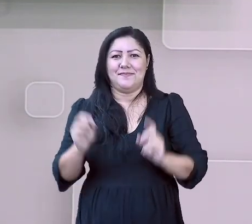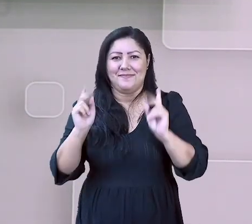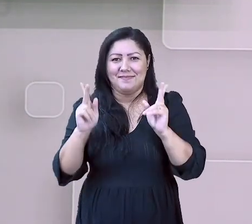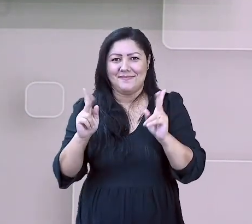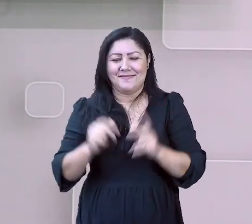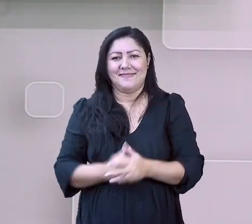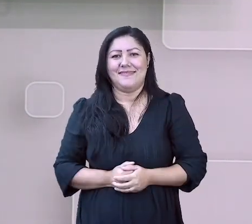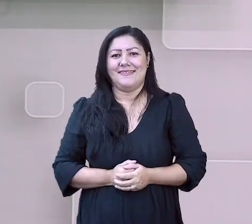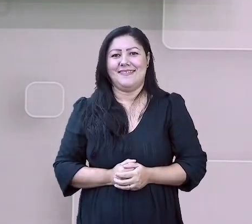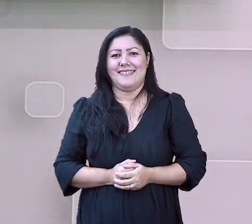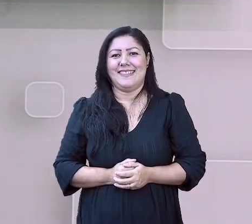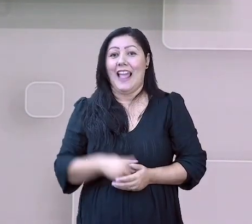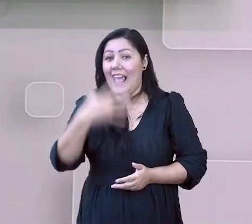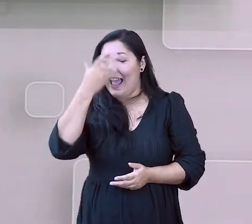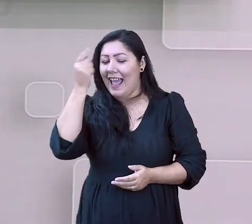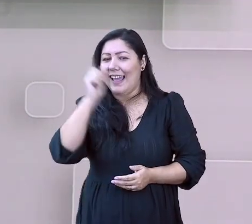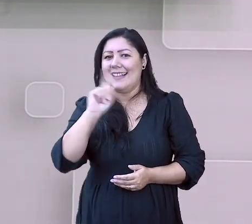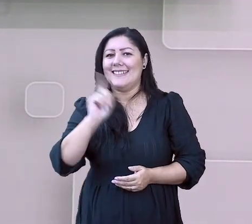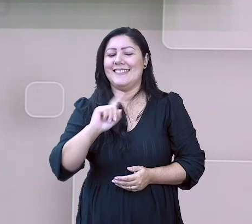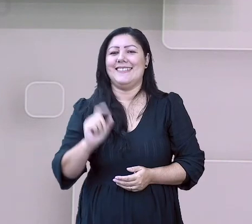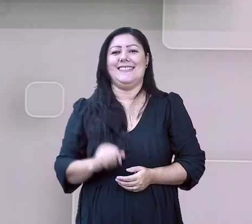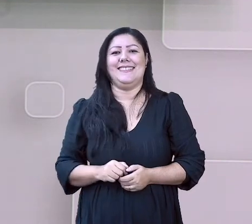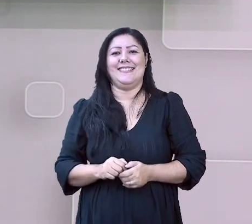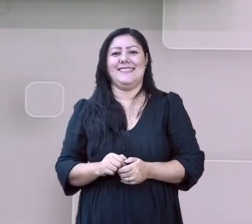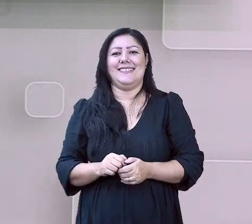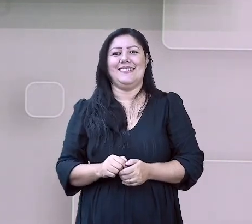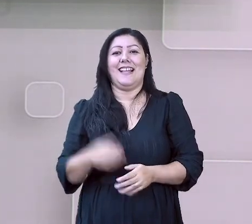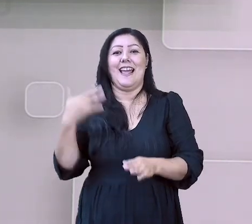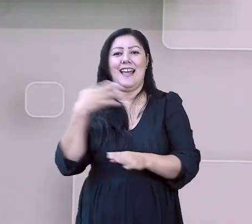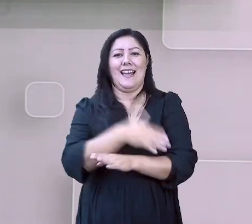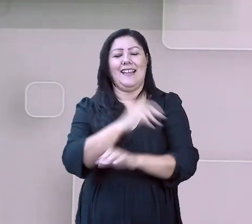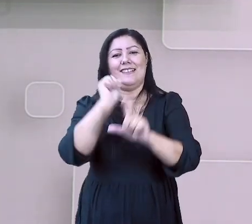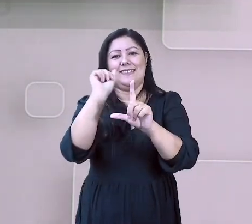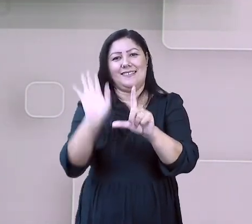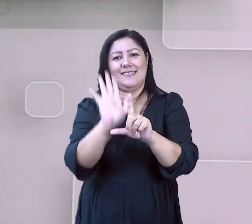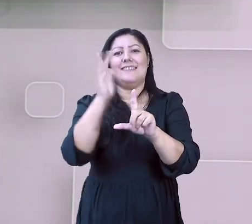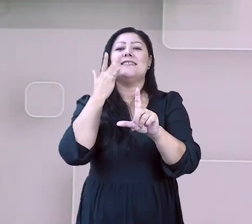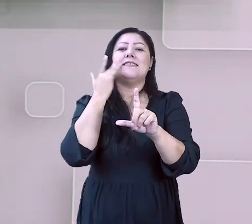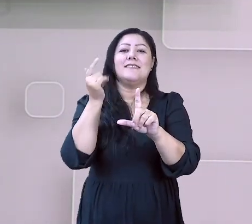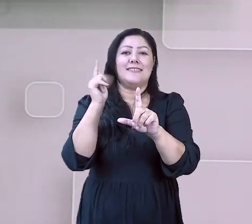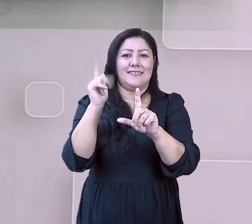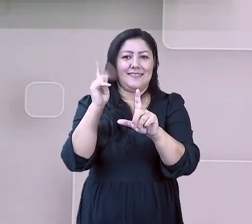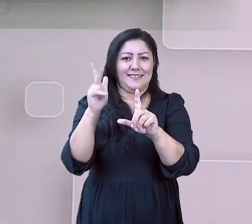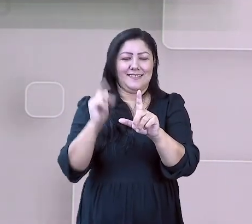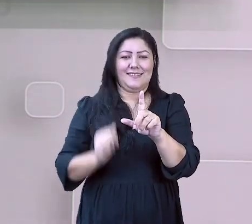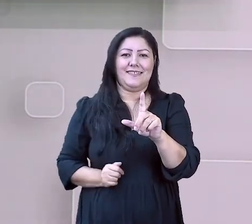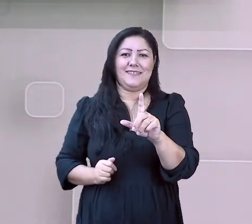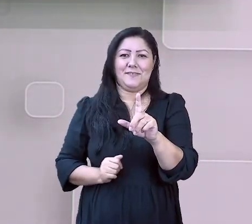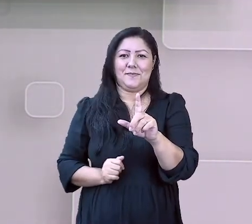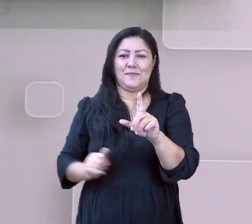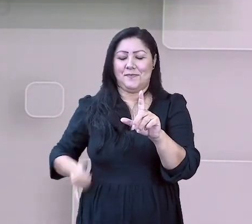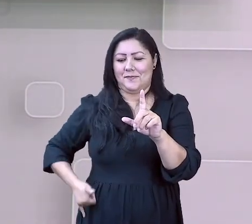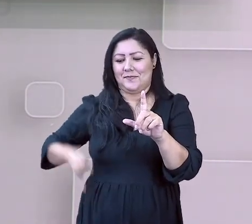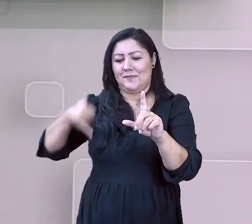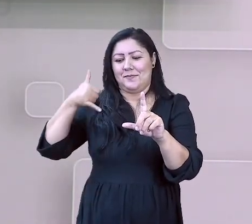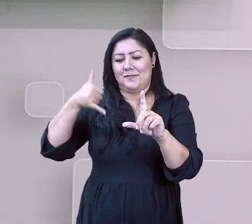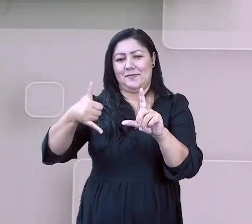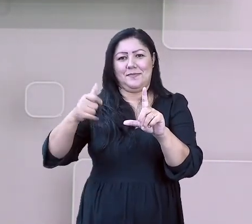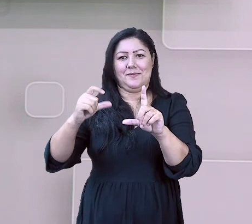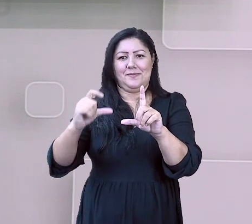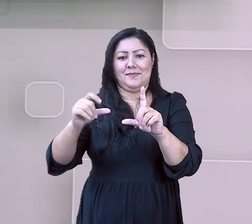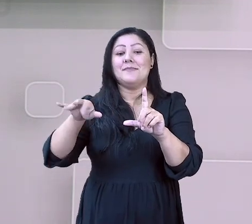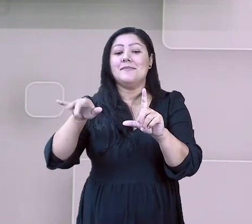pessoal? Não esqueça de acessar a nossa plataforma SMED-TV. Para isso, aponte a câmera do